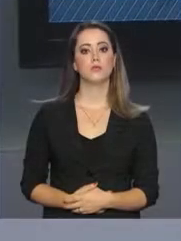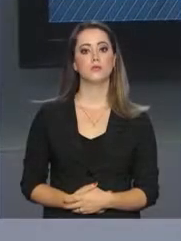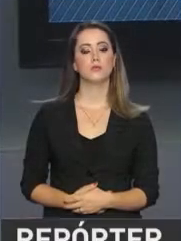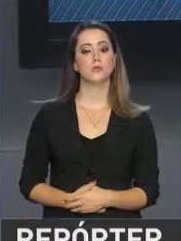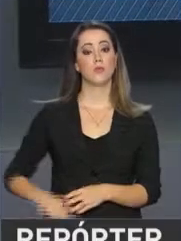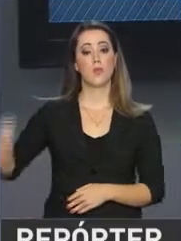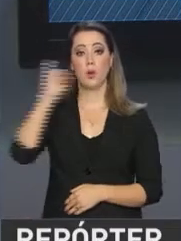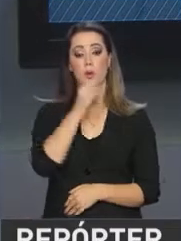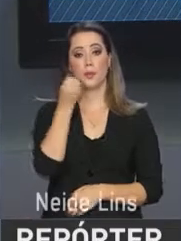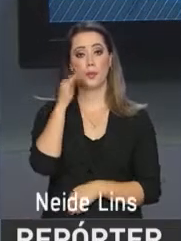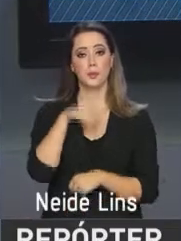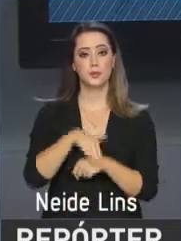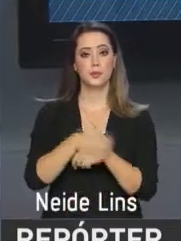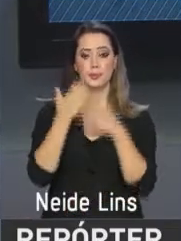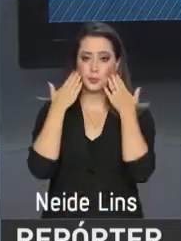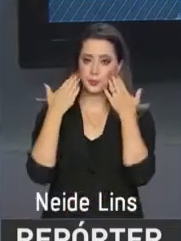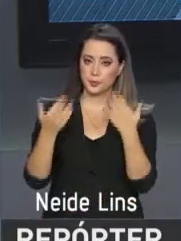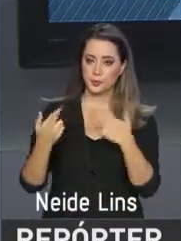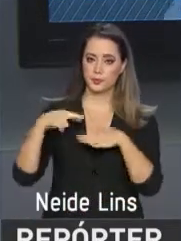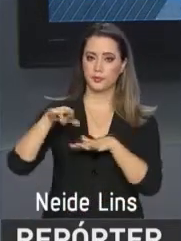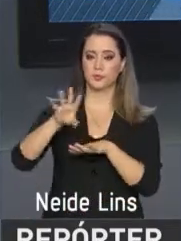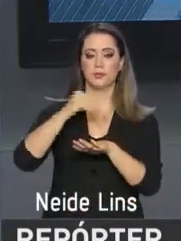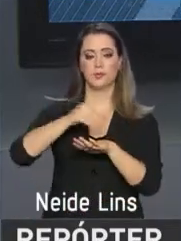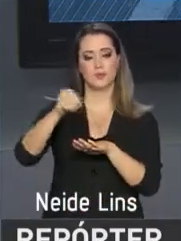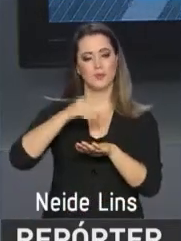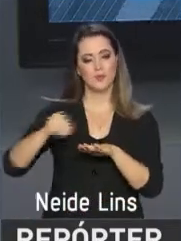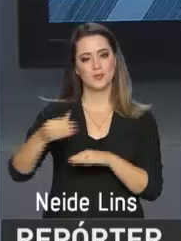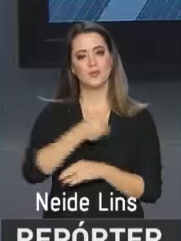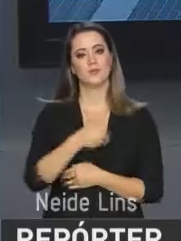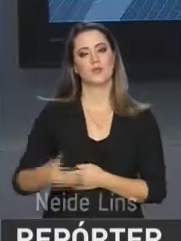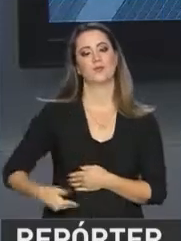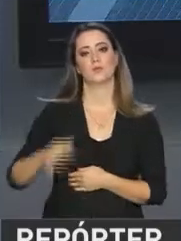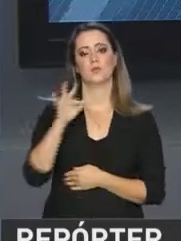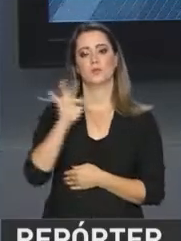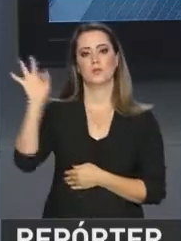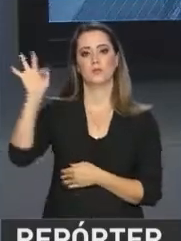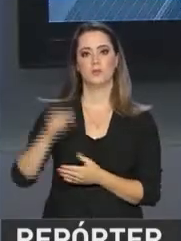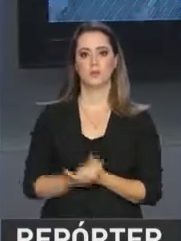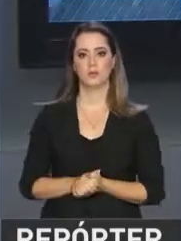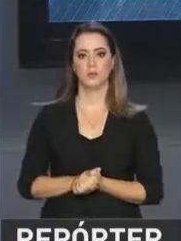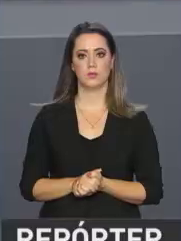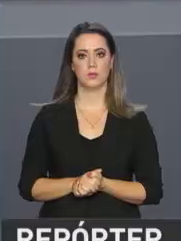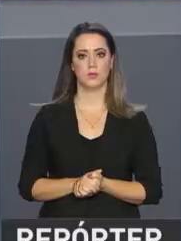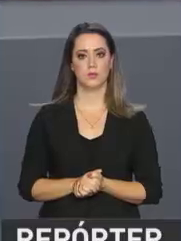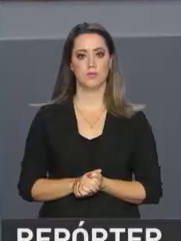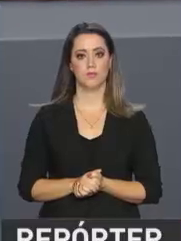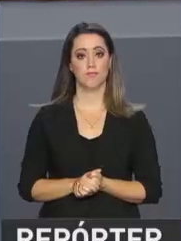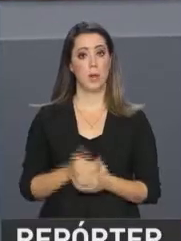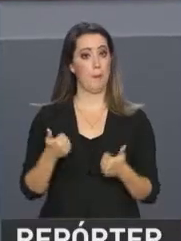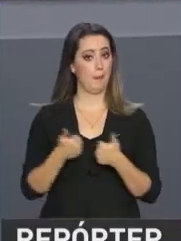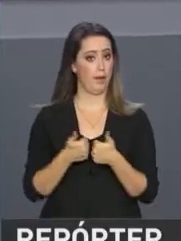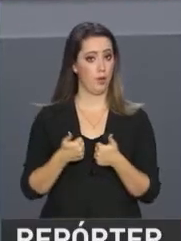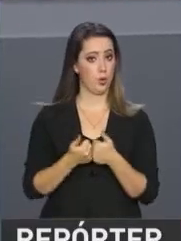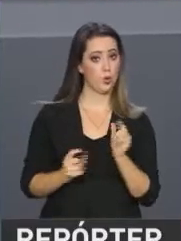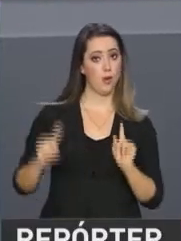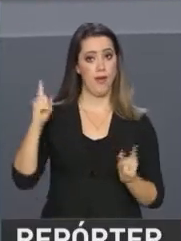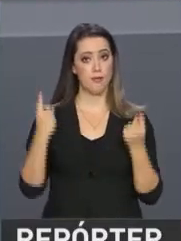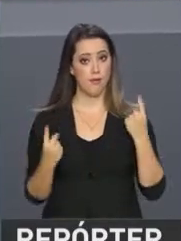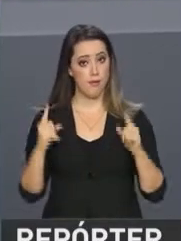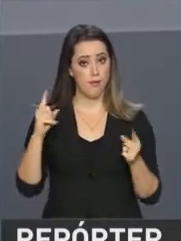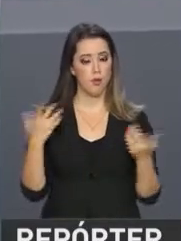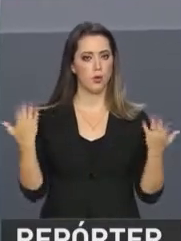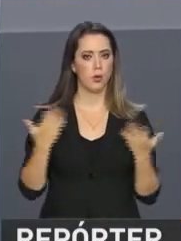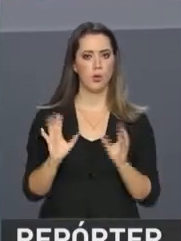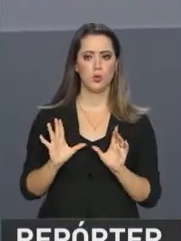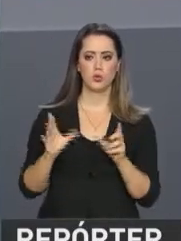olá boa noite começa agora o repórter nbr com as notícias do governo federal às vésperas do carnaval os